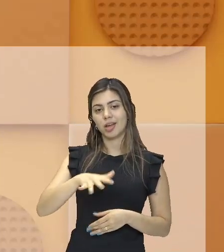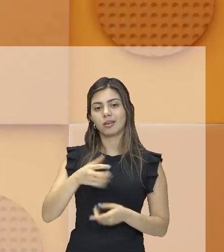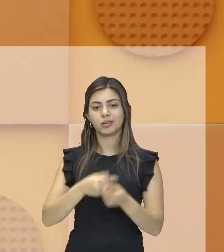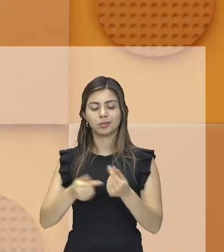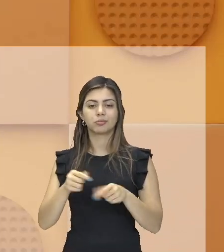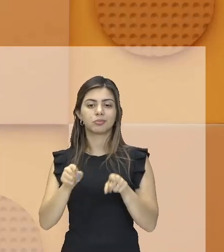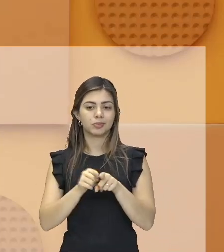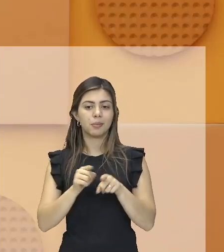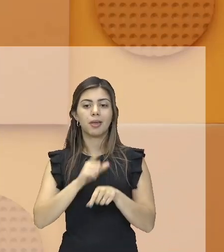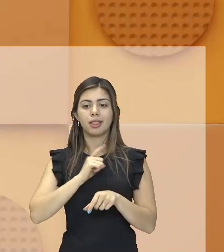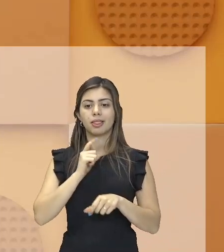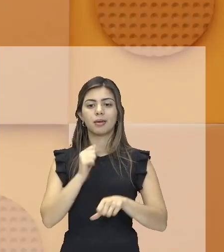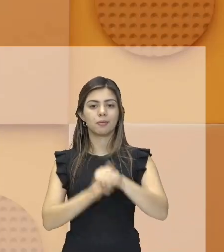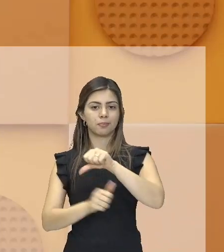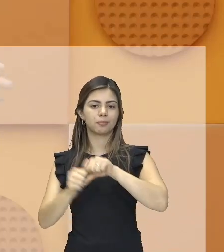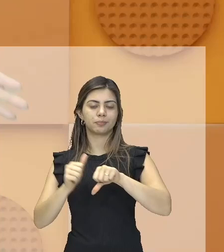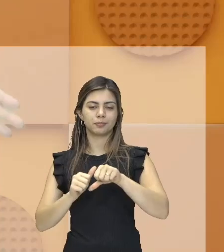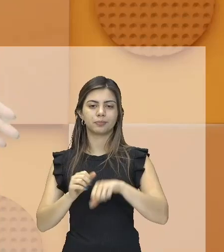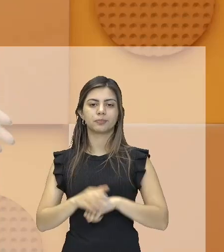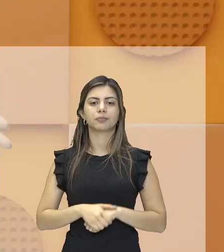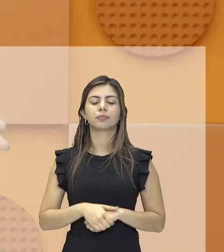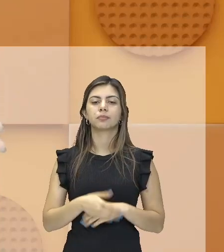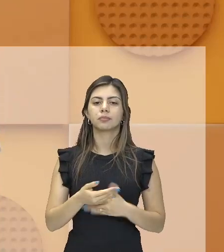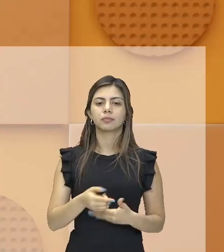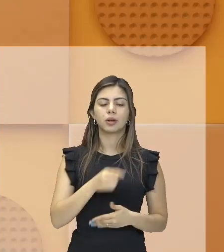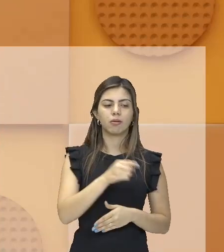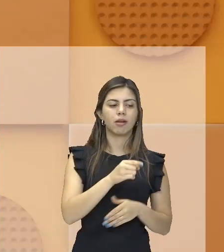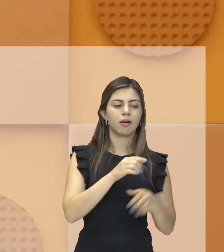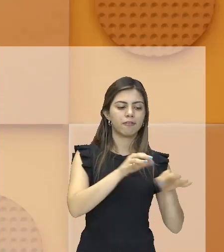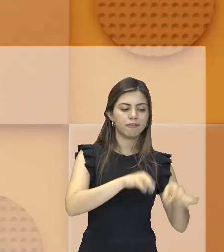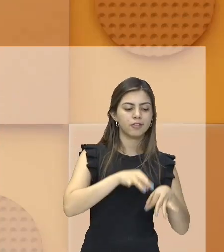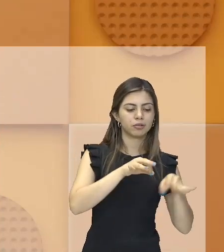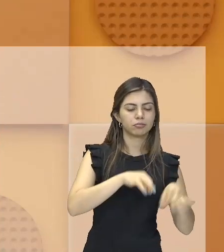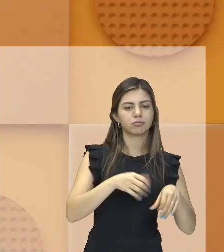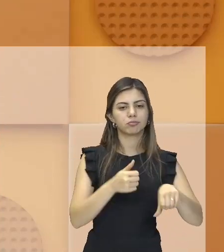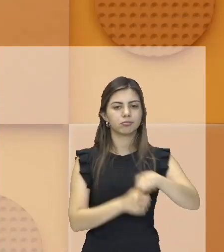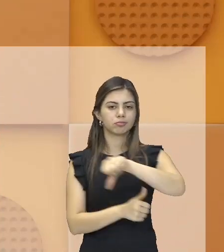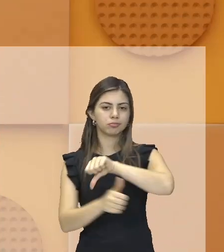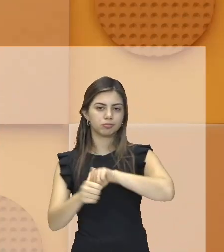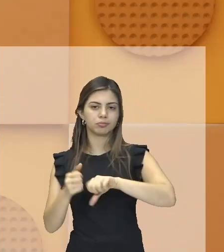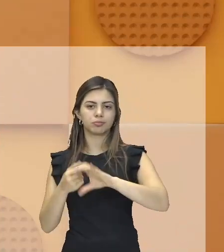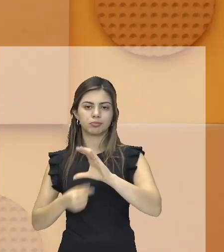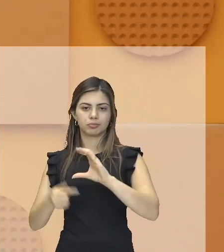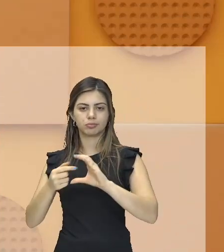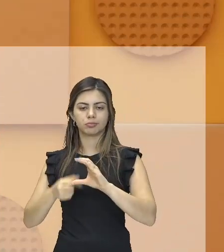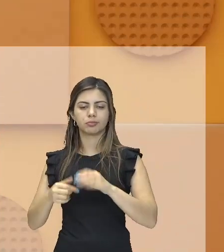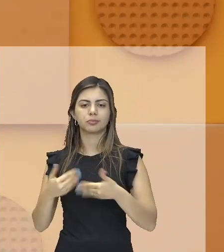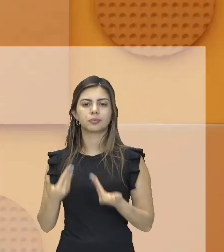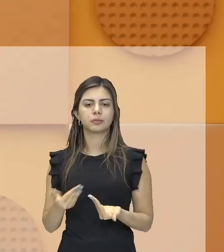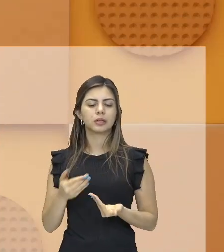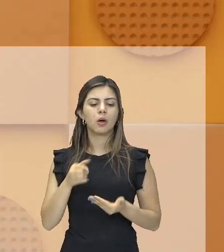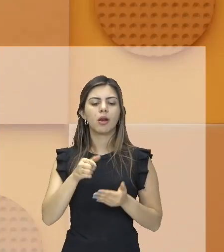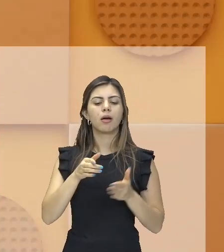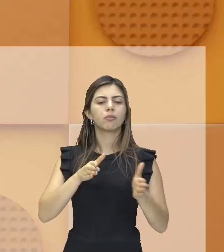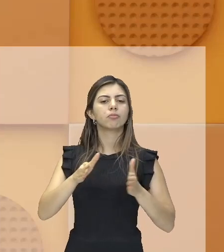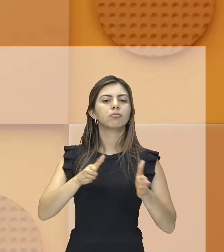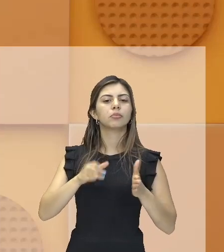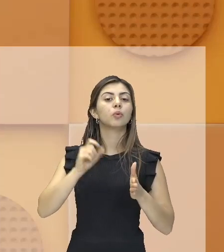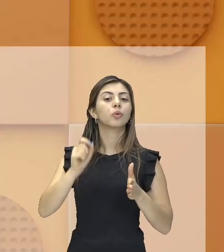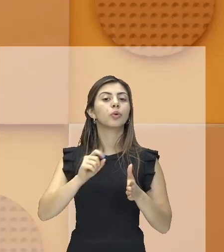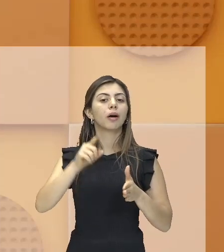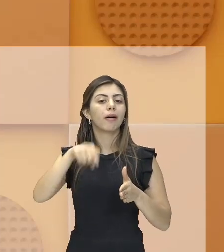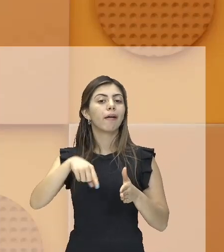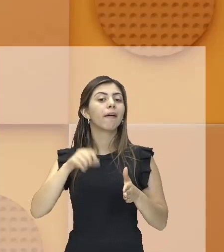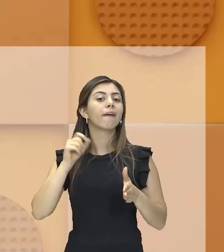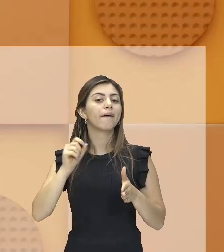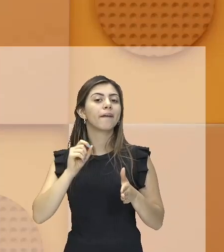esse processo de transformação, saindo do feudalismo, passando para o capitalismo. E o que vai estar no meio, professora?